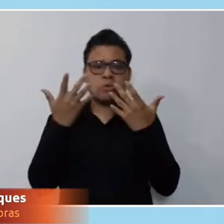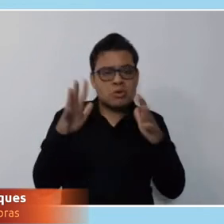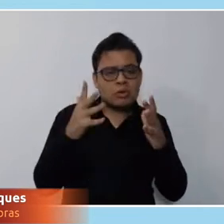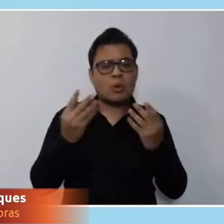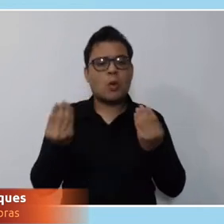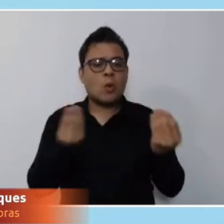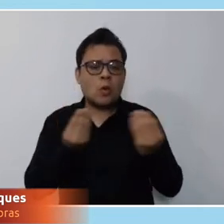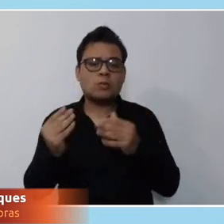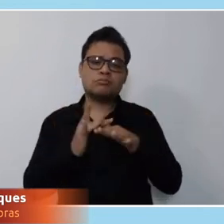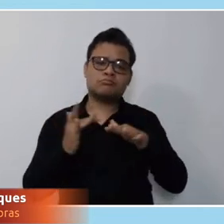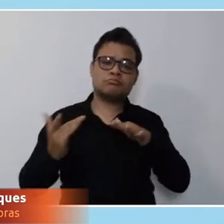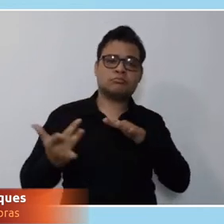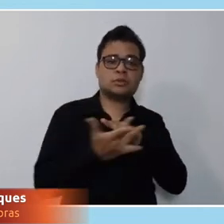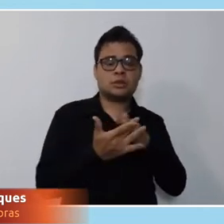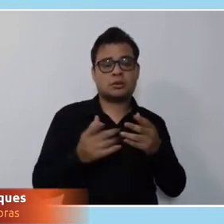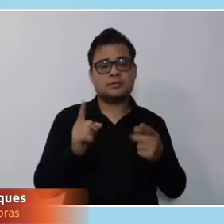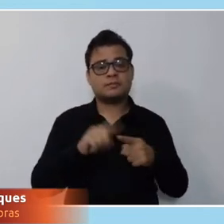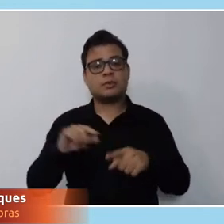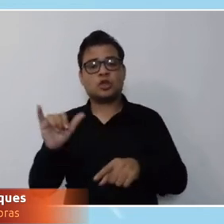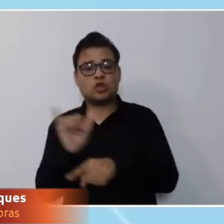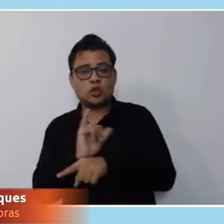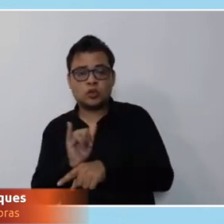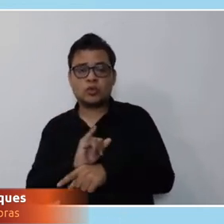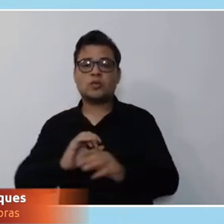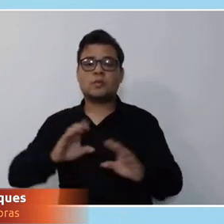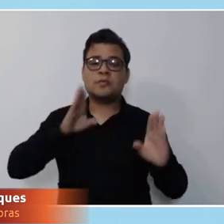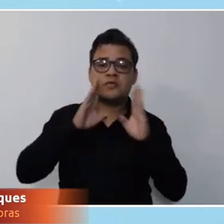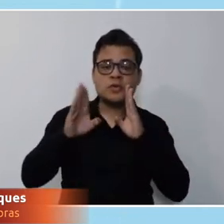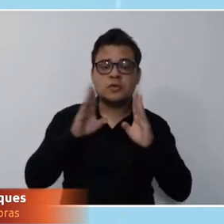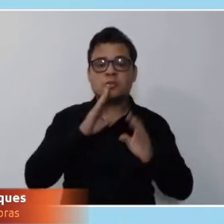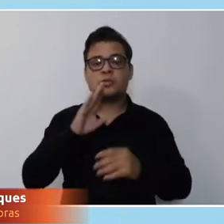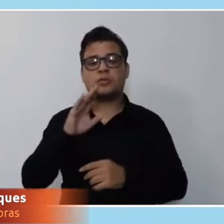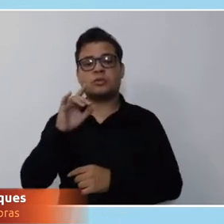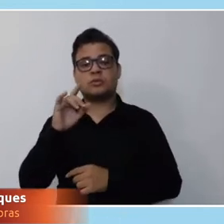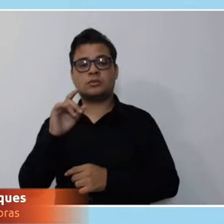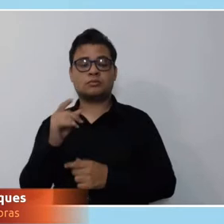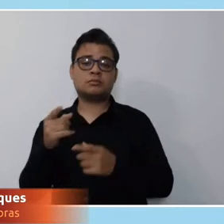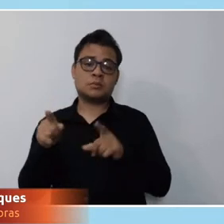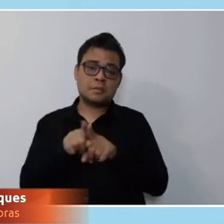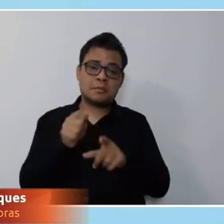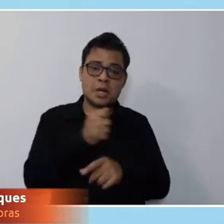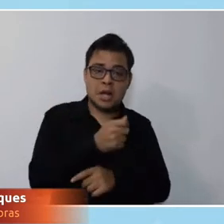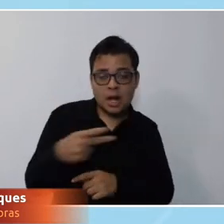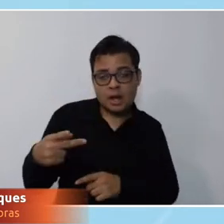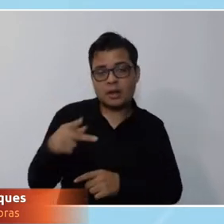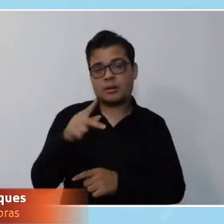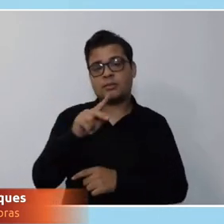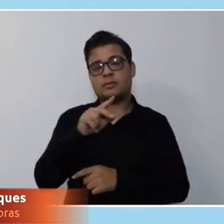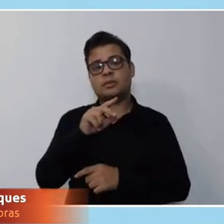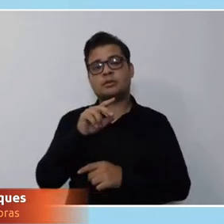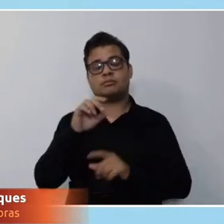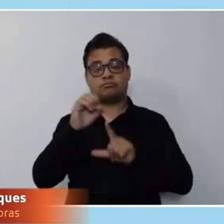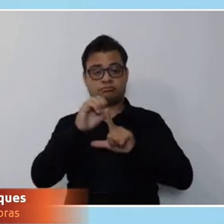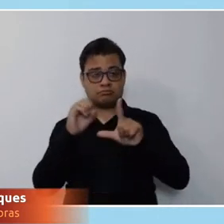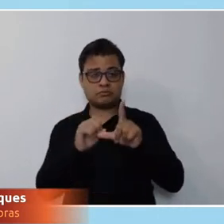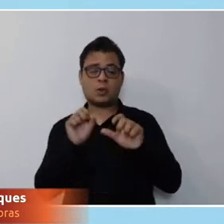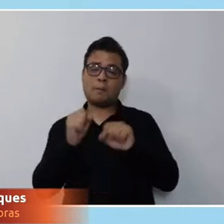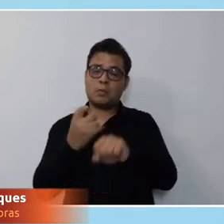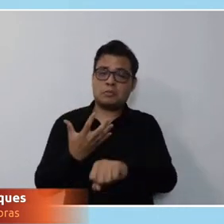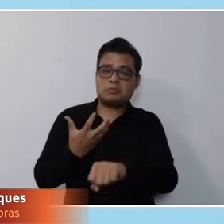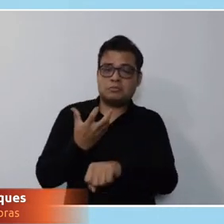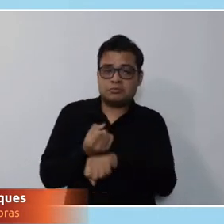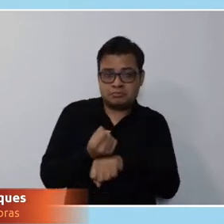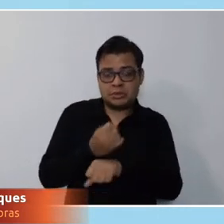do Facebook, também pelo aplicativo da TV UFG, que pode ser baixado gratuitamente em celulares com modelo